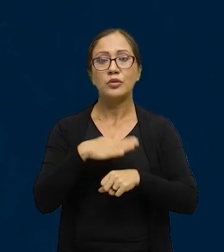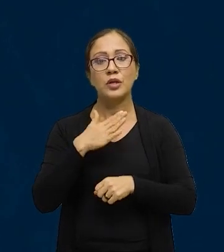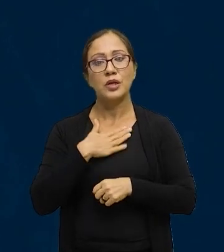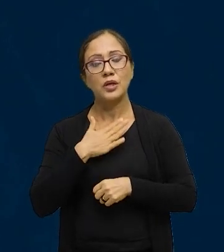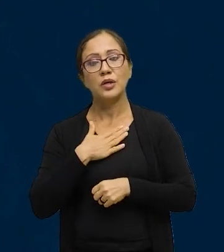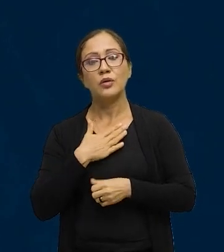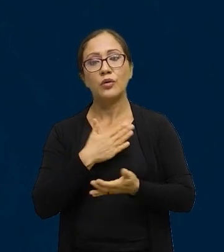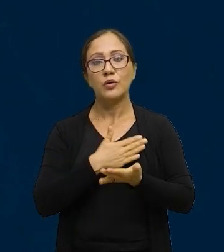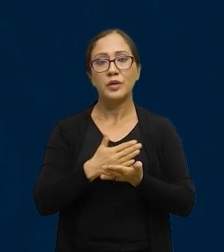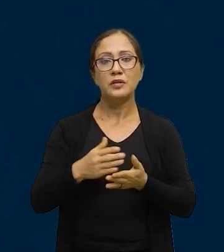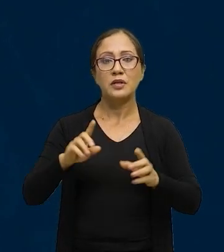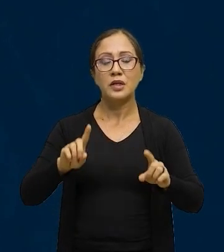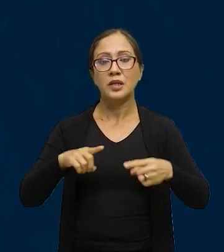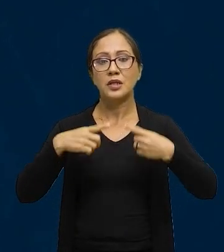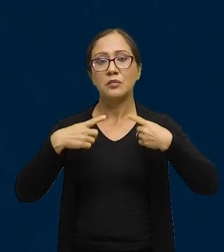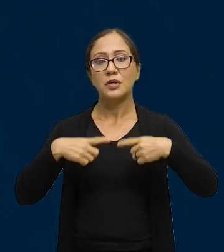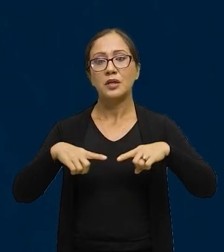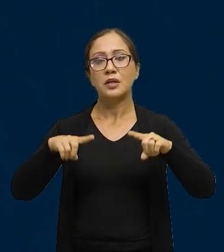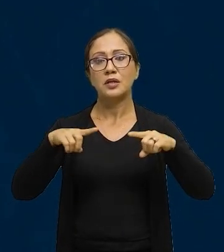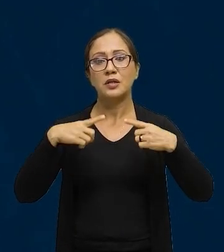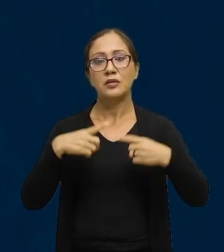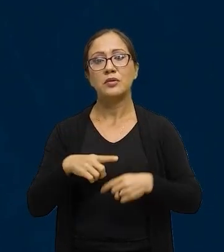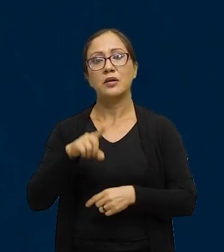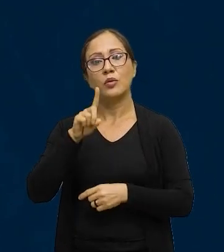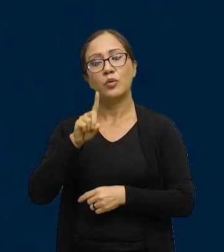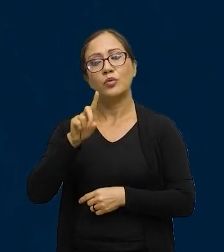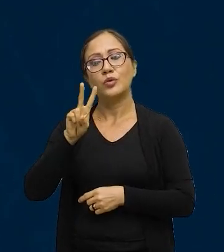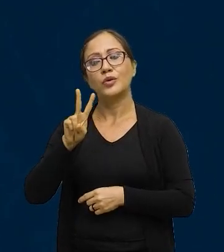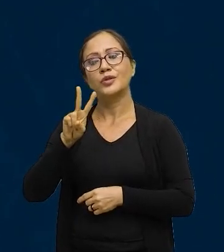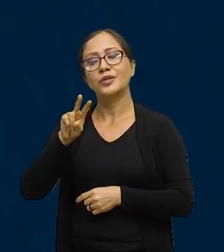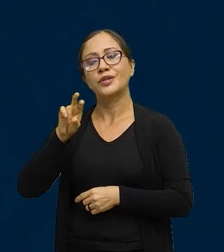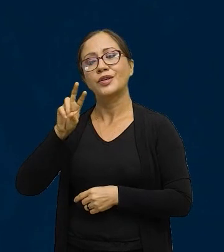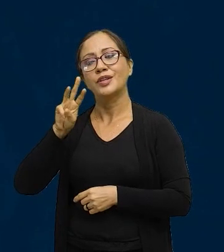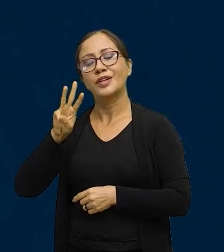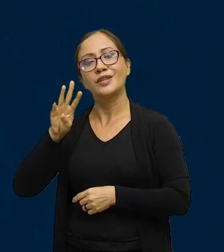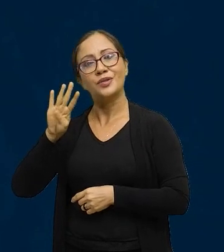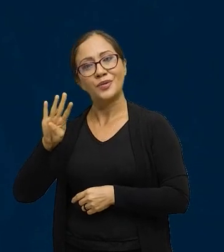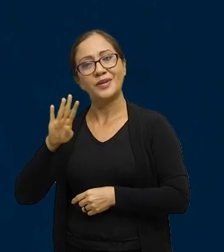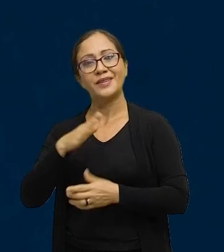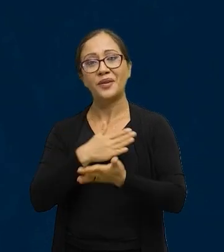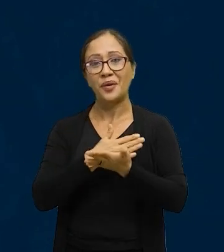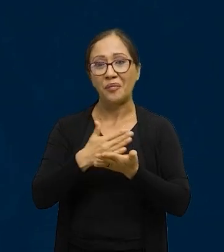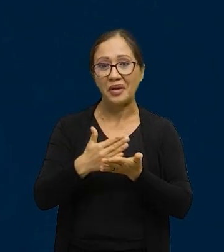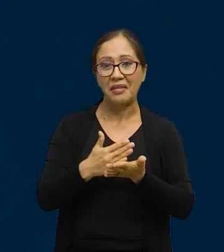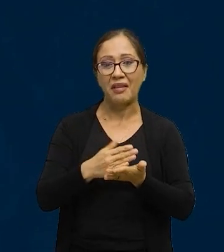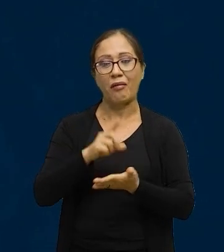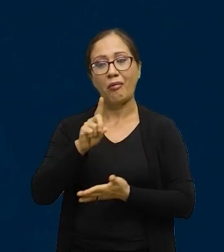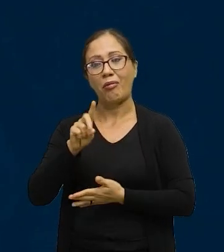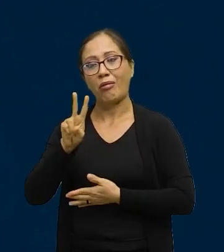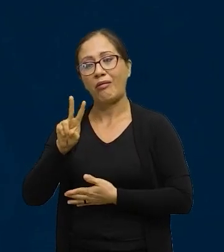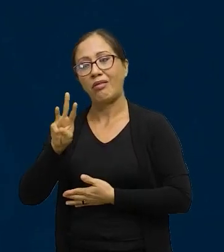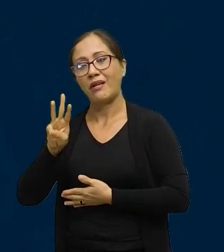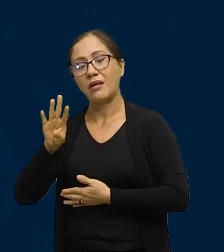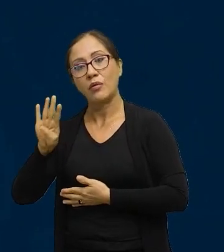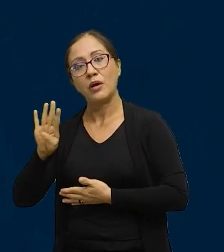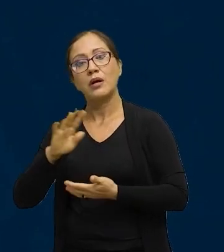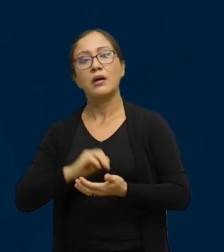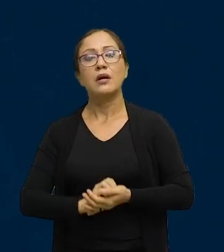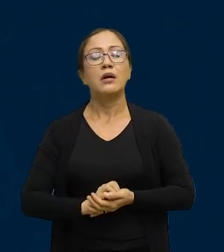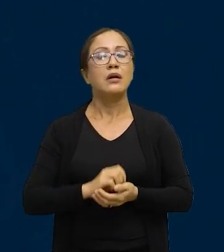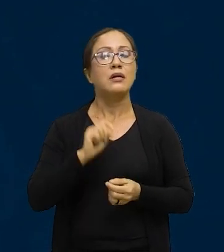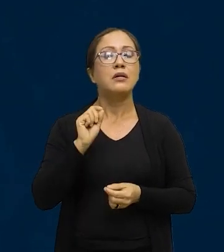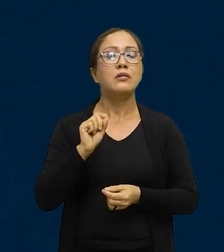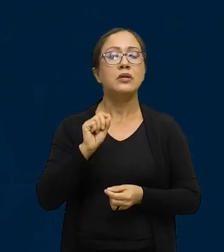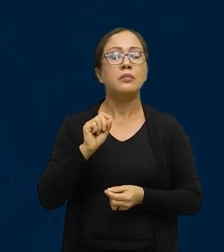canção contando 1, 2, 3, 4. Because, porque,